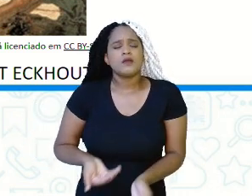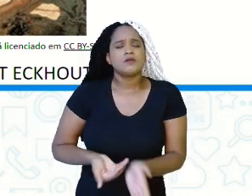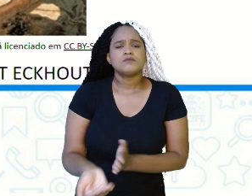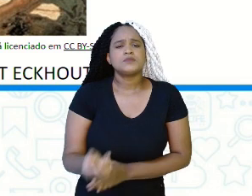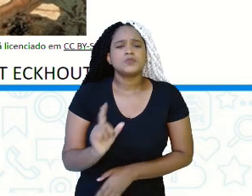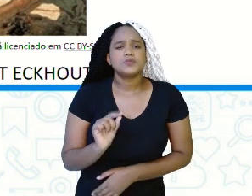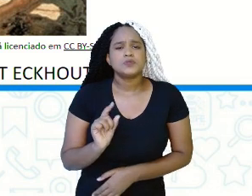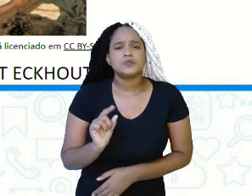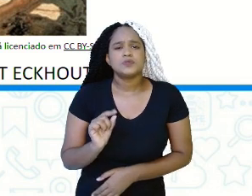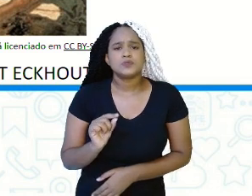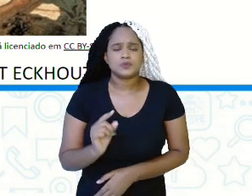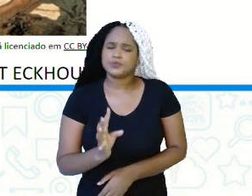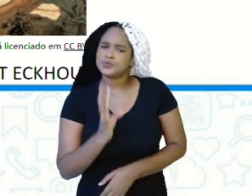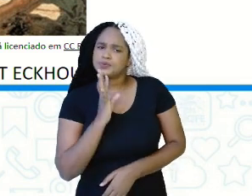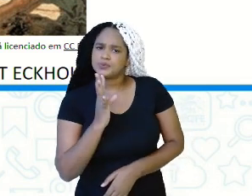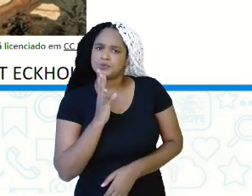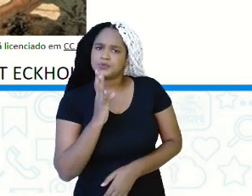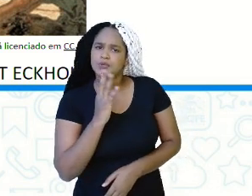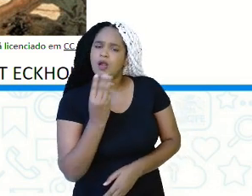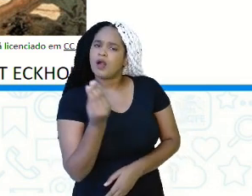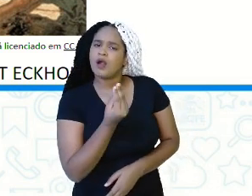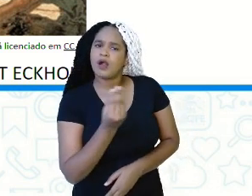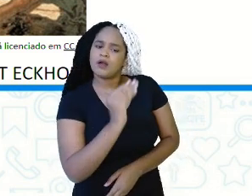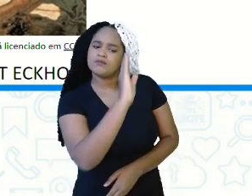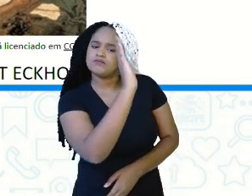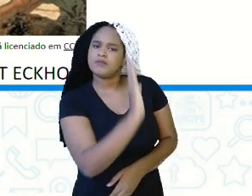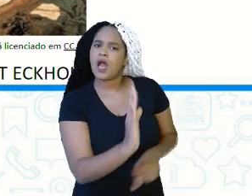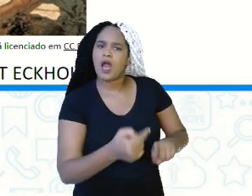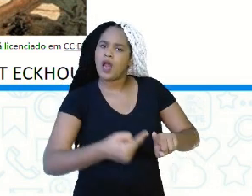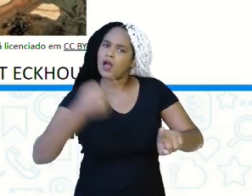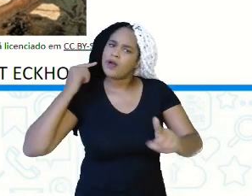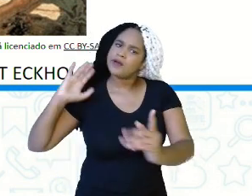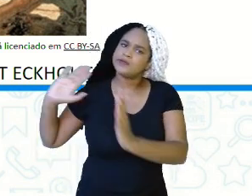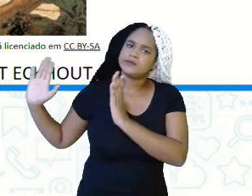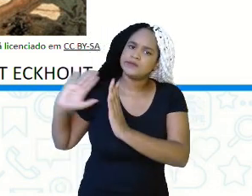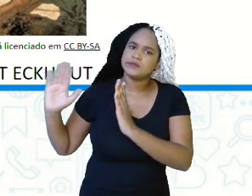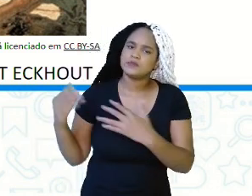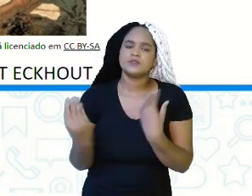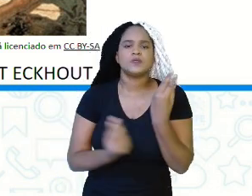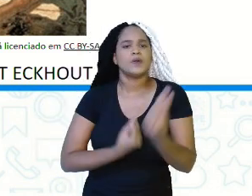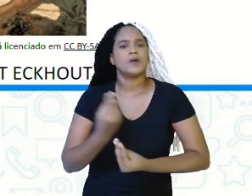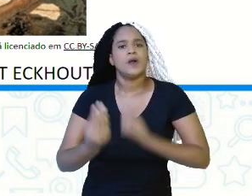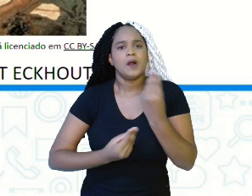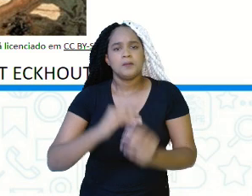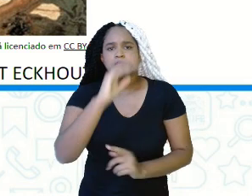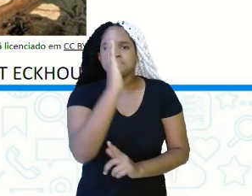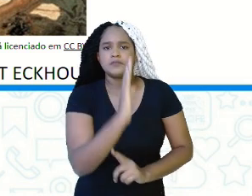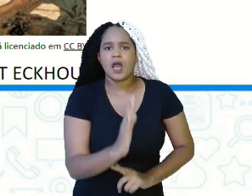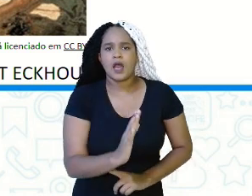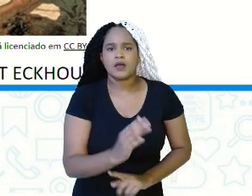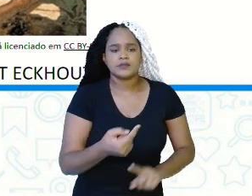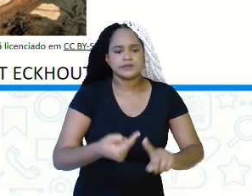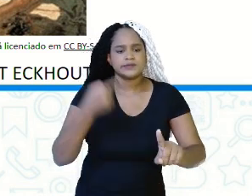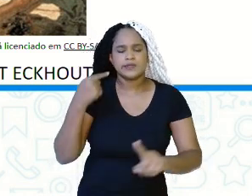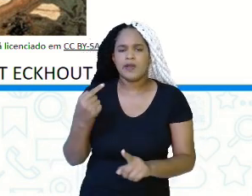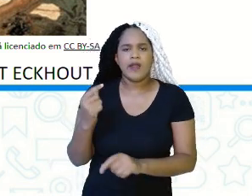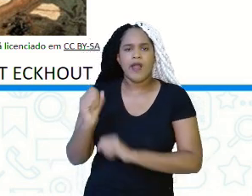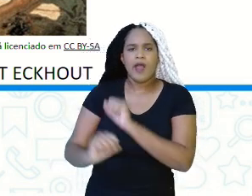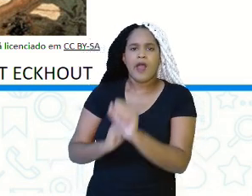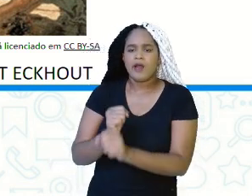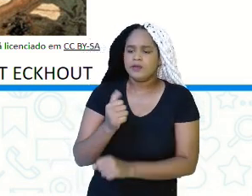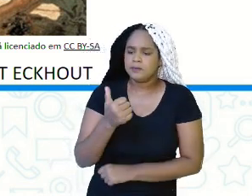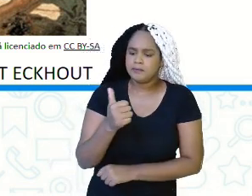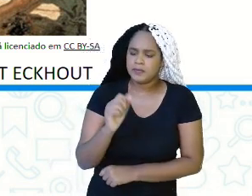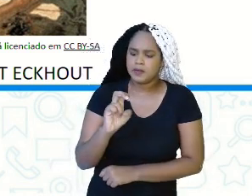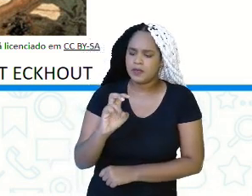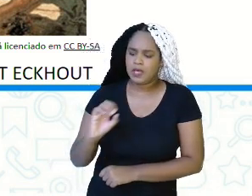a conhecer um pouco de como era o Brasil naquela época, de como era o Brasil de mais de 500 anos